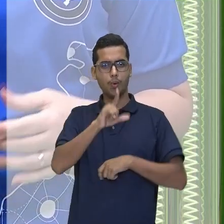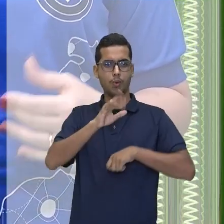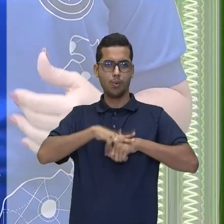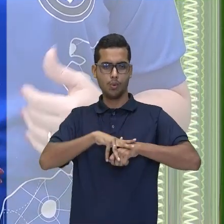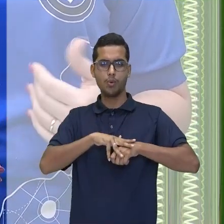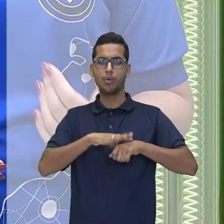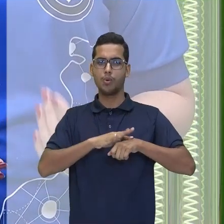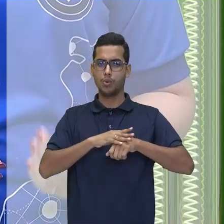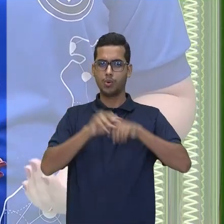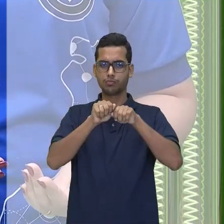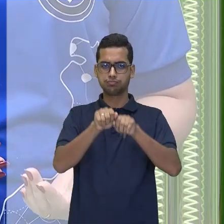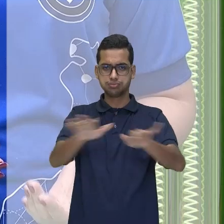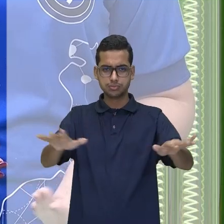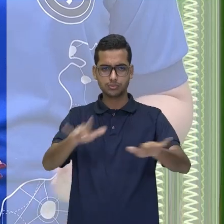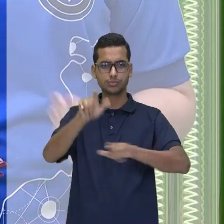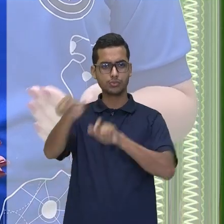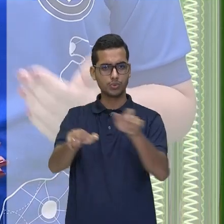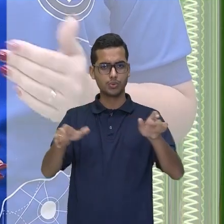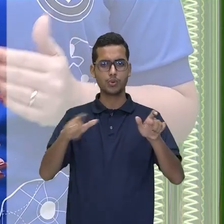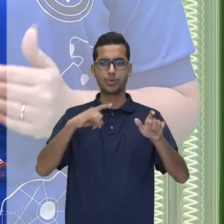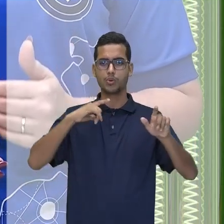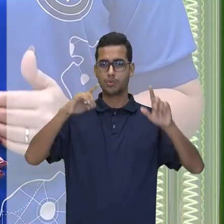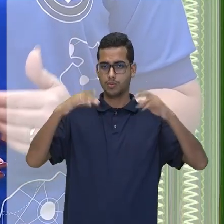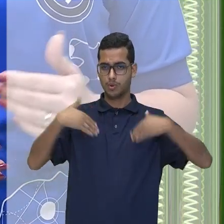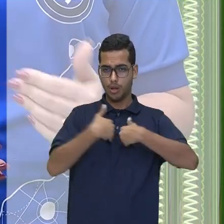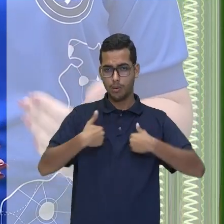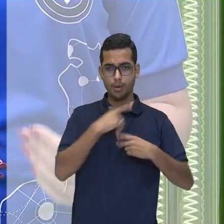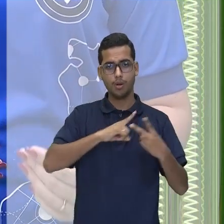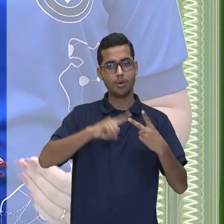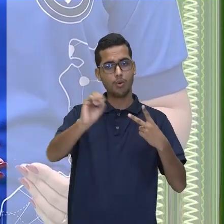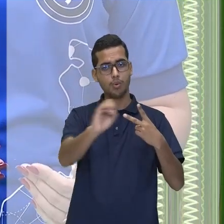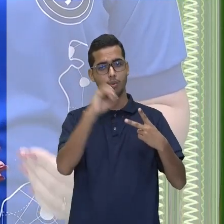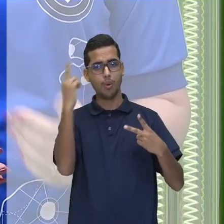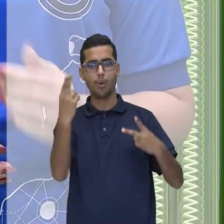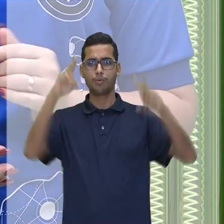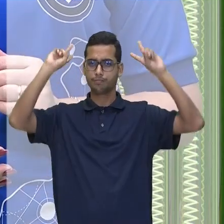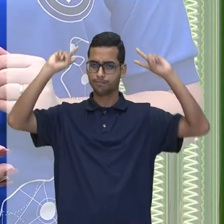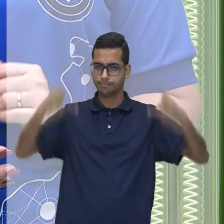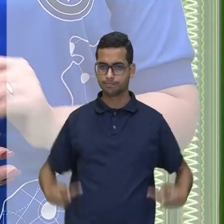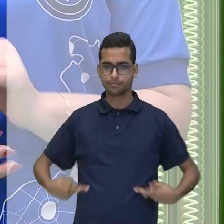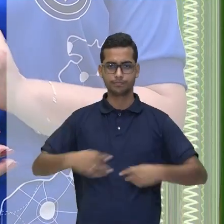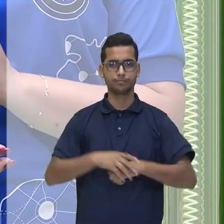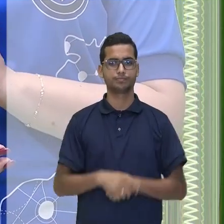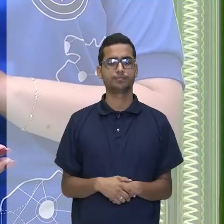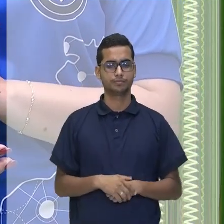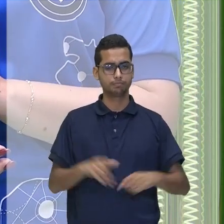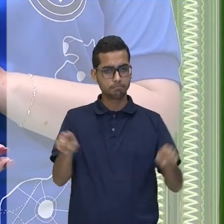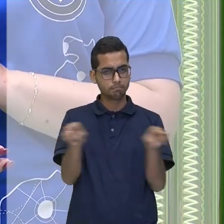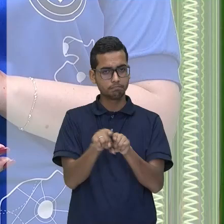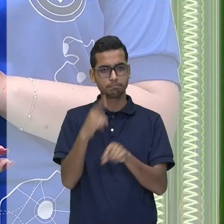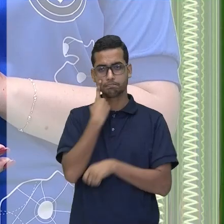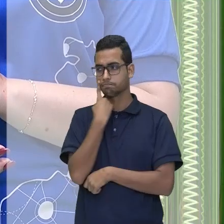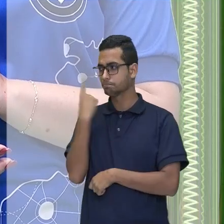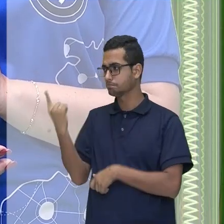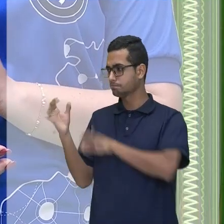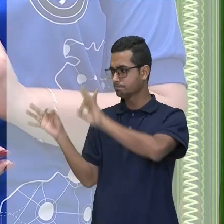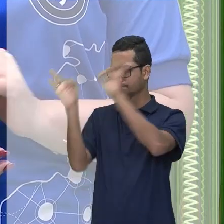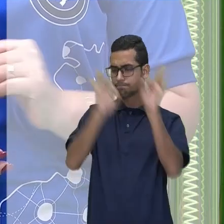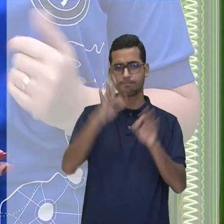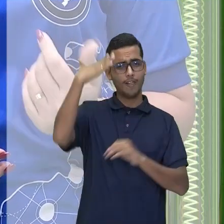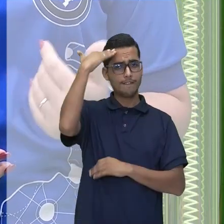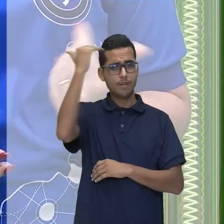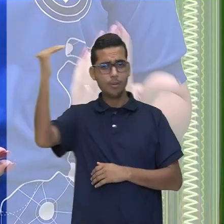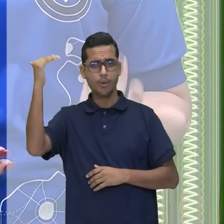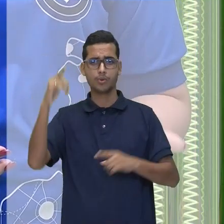infecciosas entre os seres humanos ou de animais para humanos. E a gente está observando aí um que é bem famoso, né, gente?